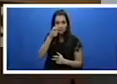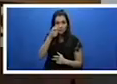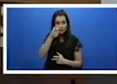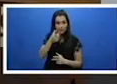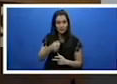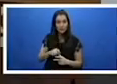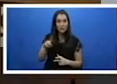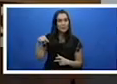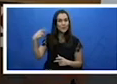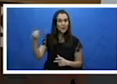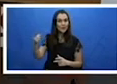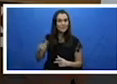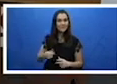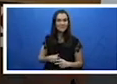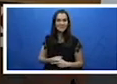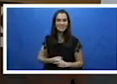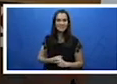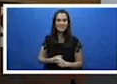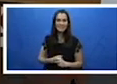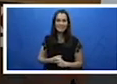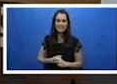Vamos para o próximo.